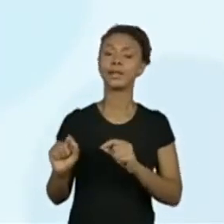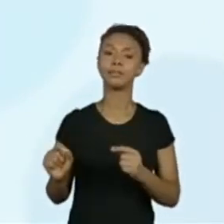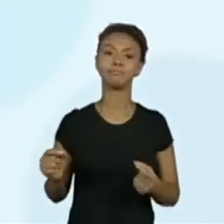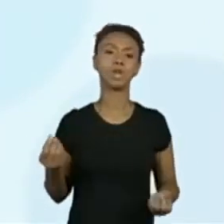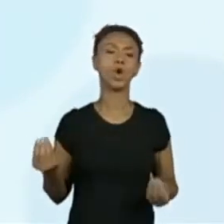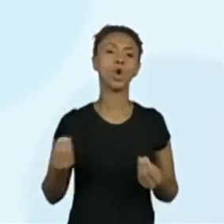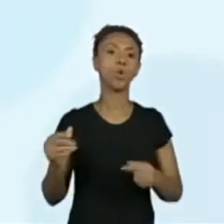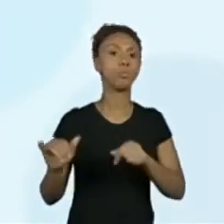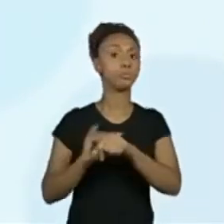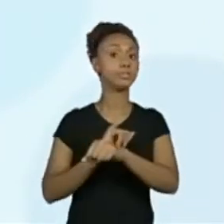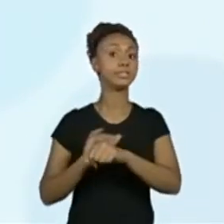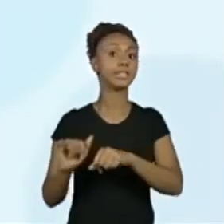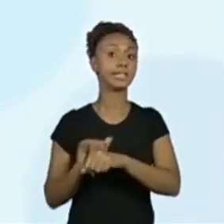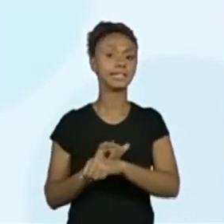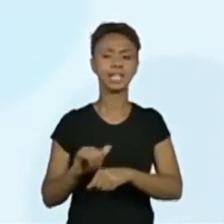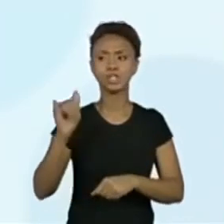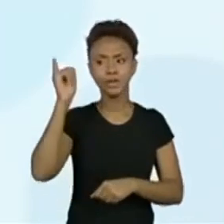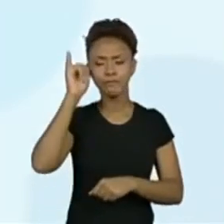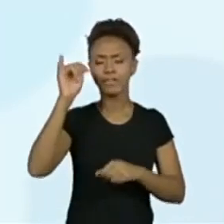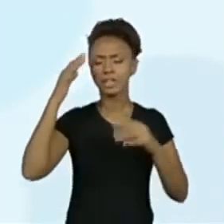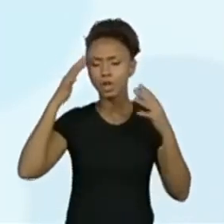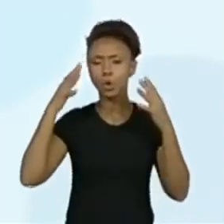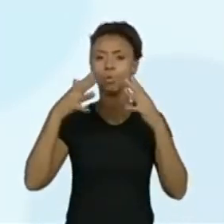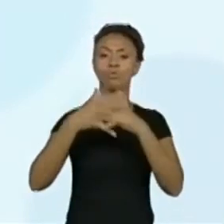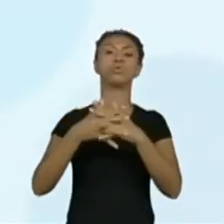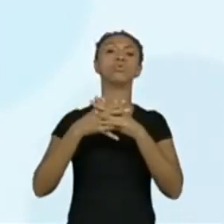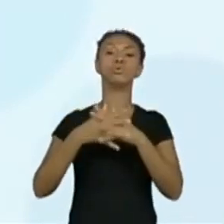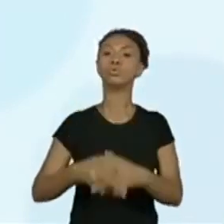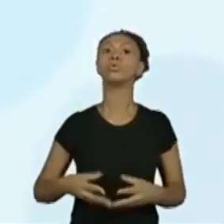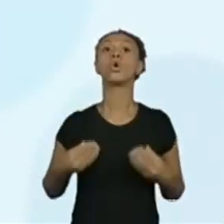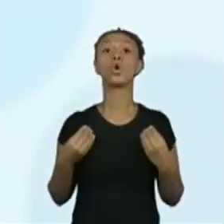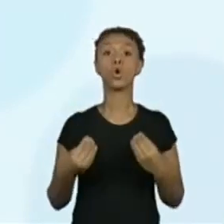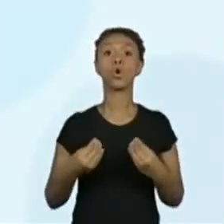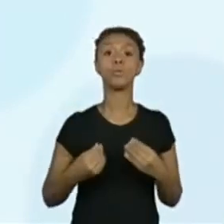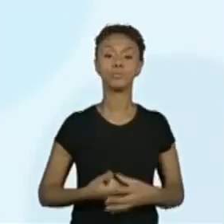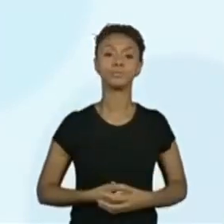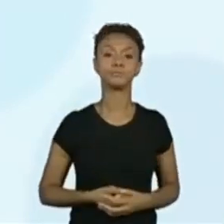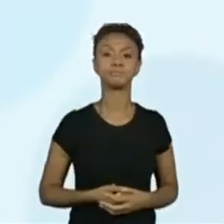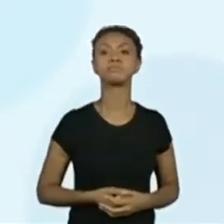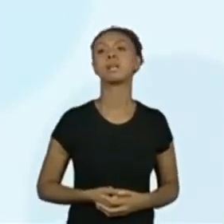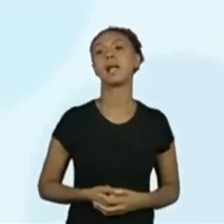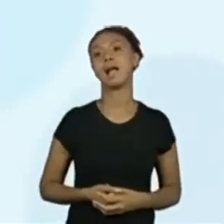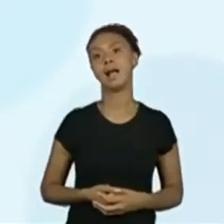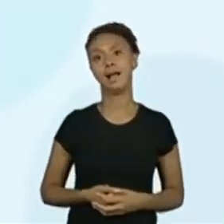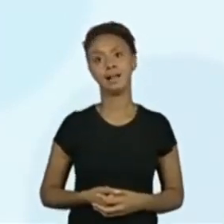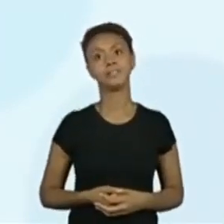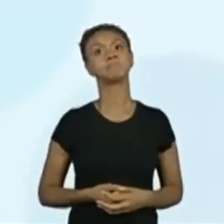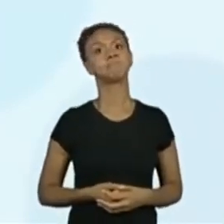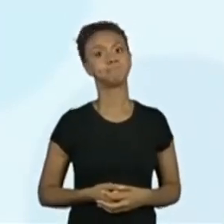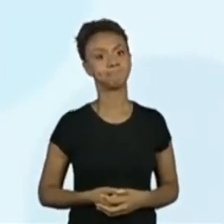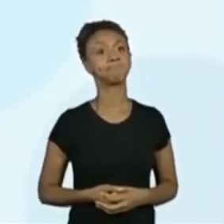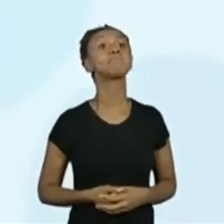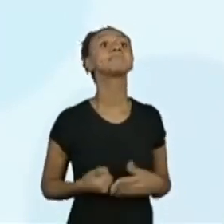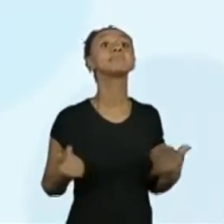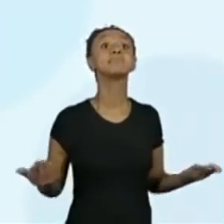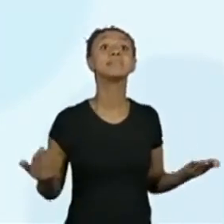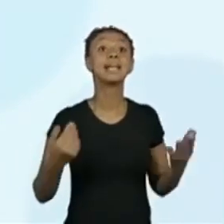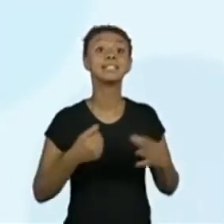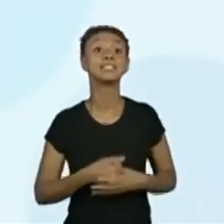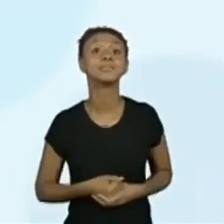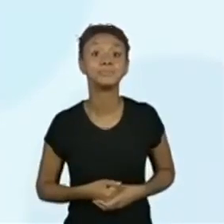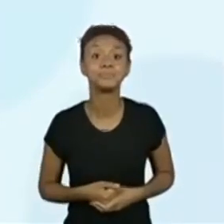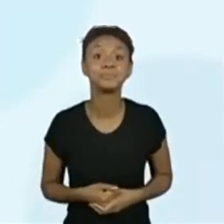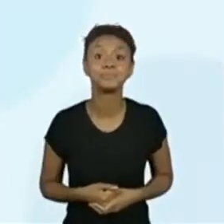não confundir mesmo. Ah, para ele saber se ele usaria o G? Ah, professor. E aí, Tominha? O que, que vocês